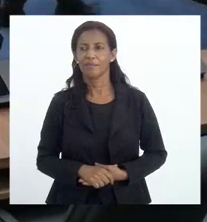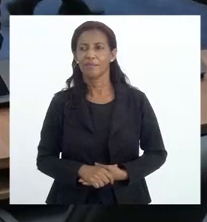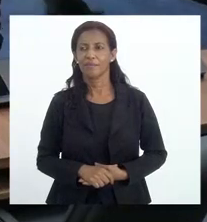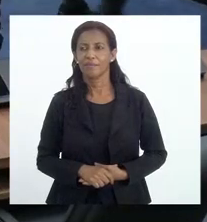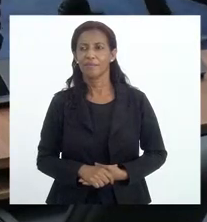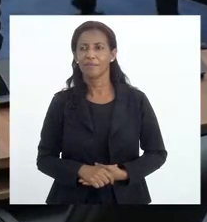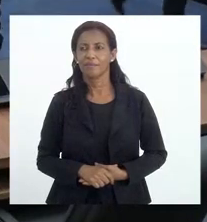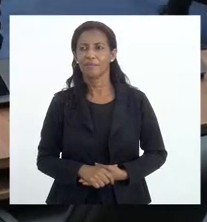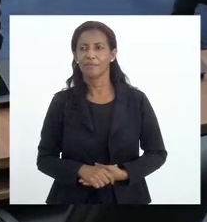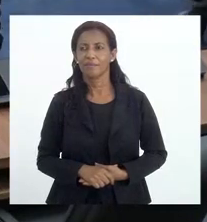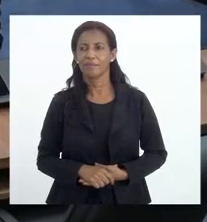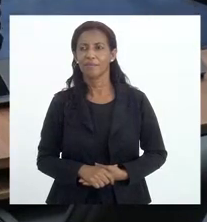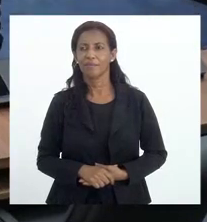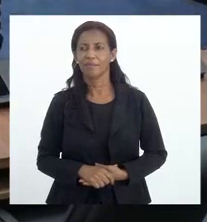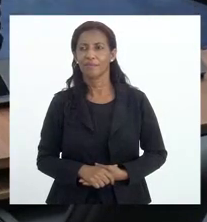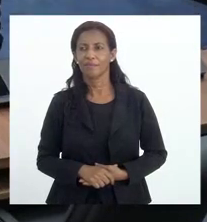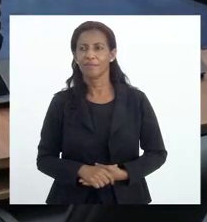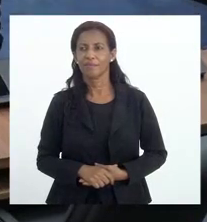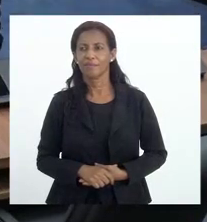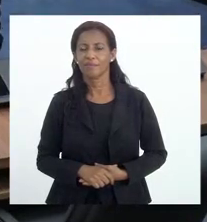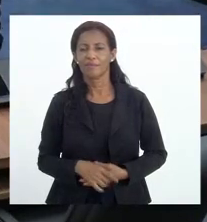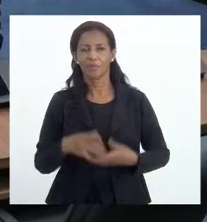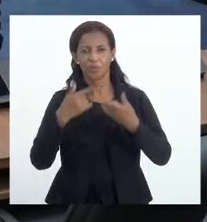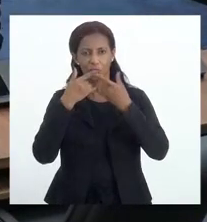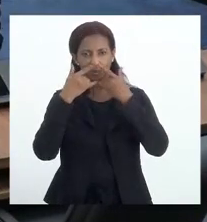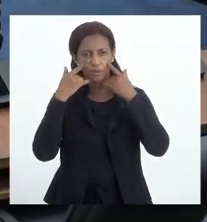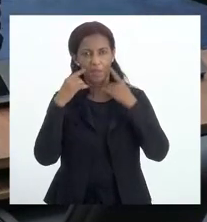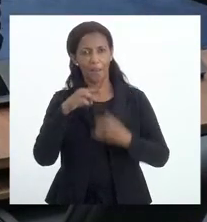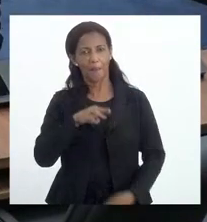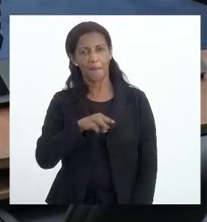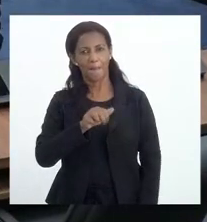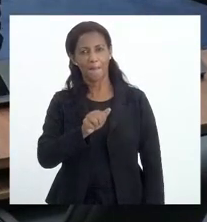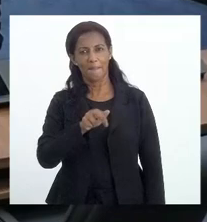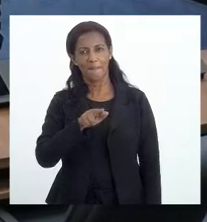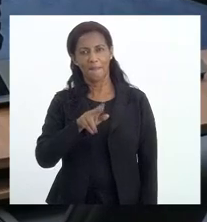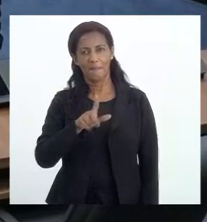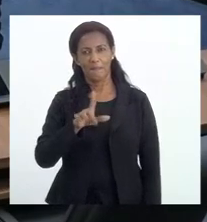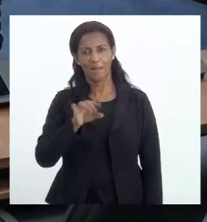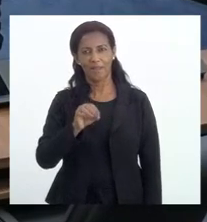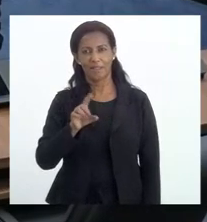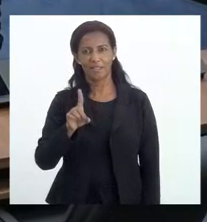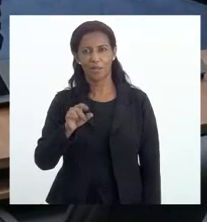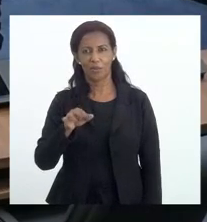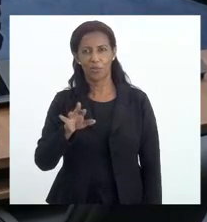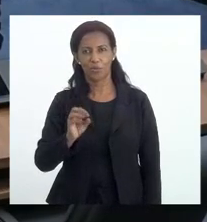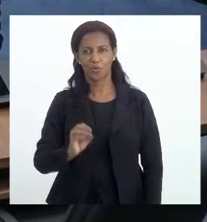e o deputado de máscara, Marcelo Dino.